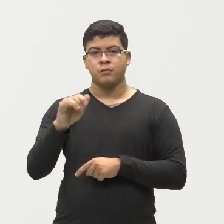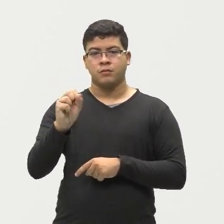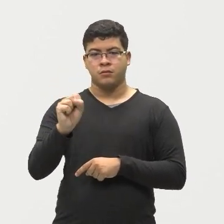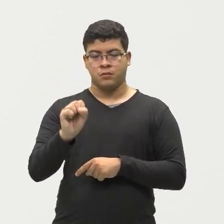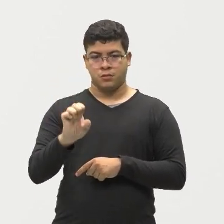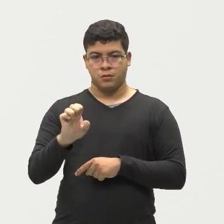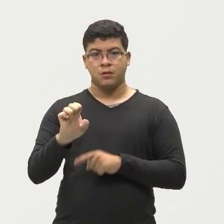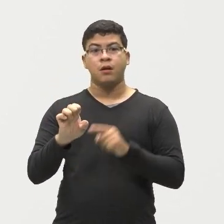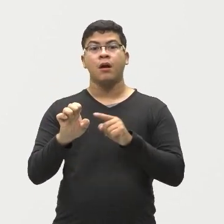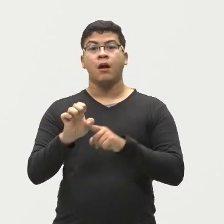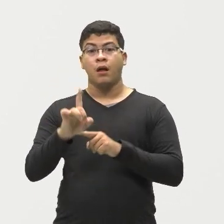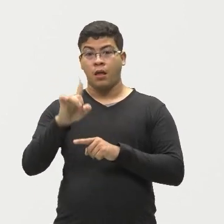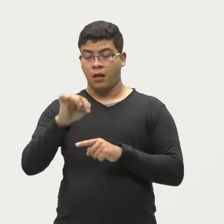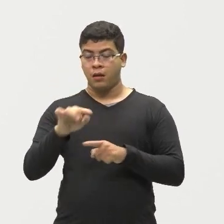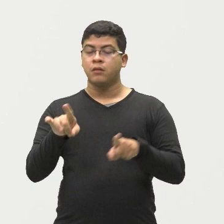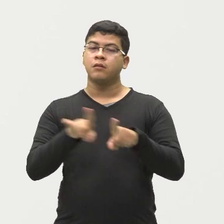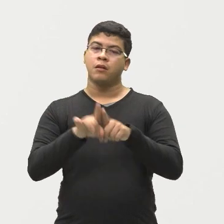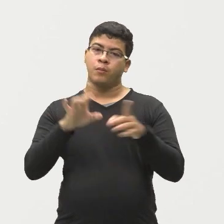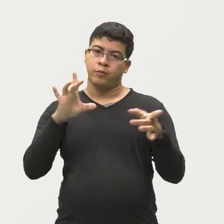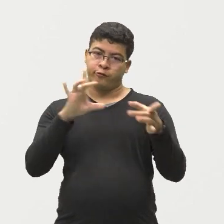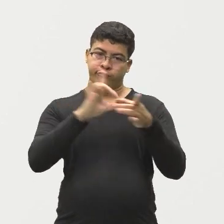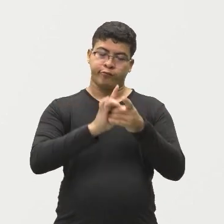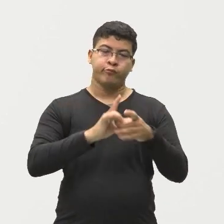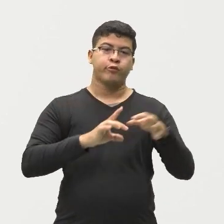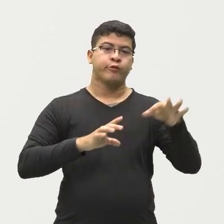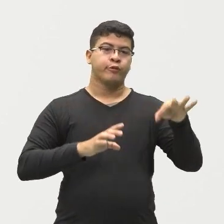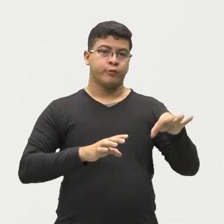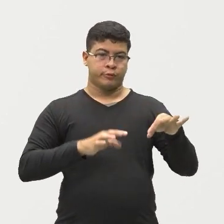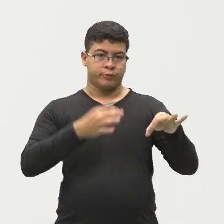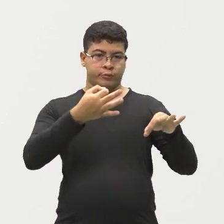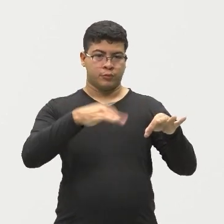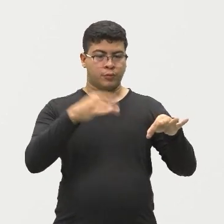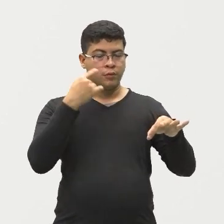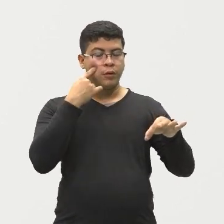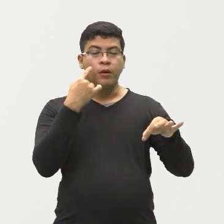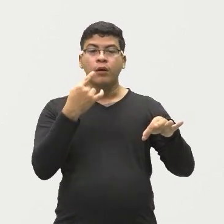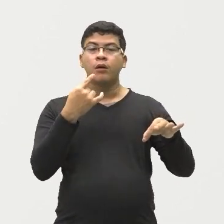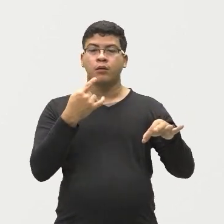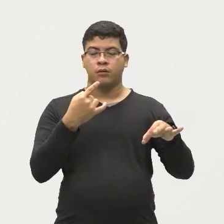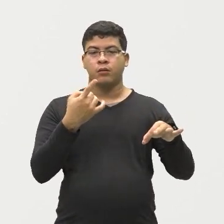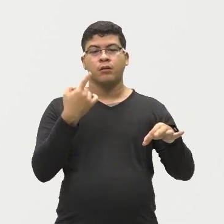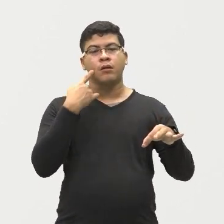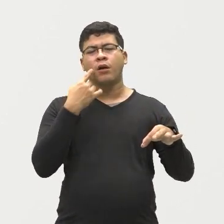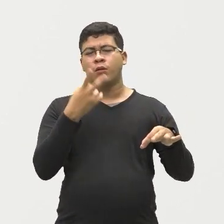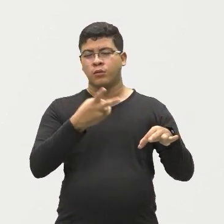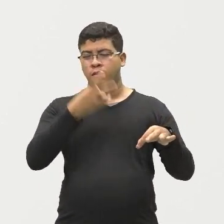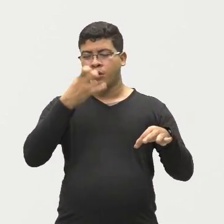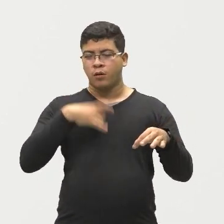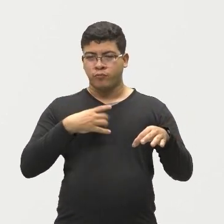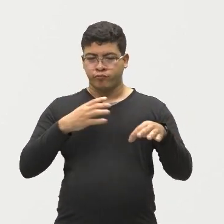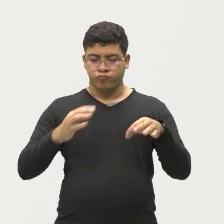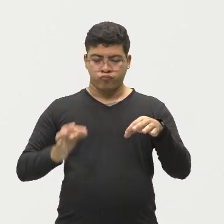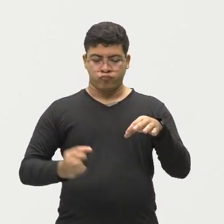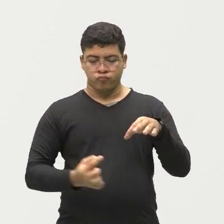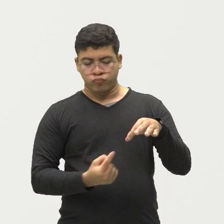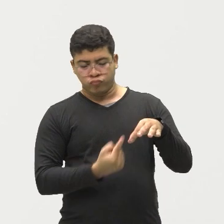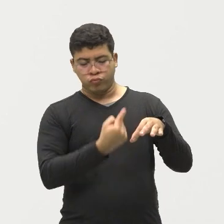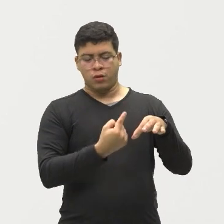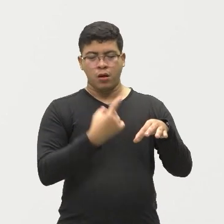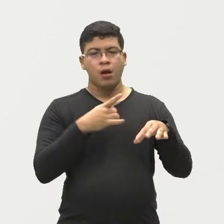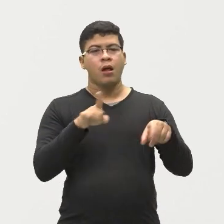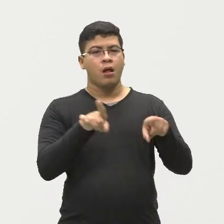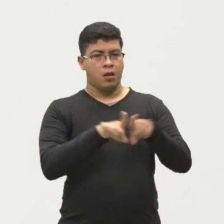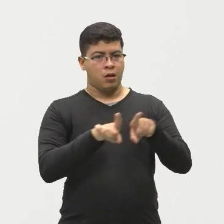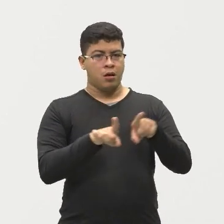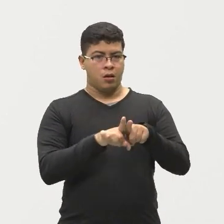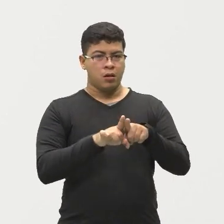ó, com o órgão reprodutor feminino, né? A gente observa o canal vaginal que está presente ali